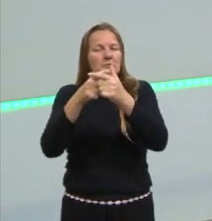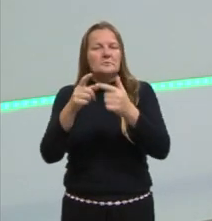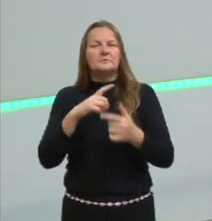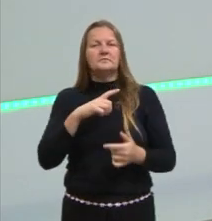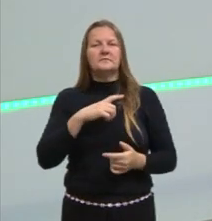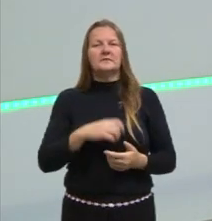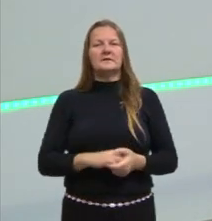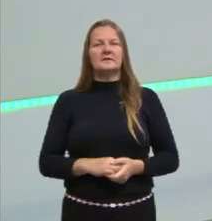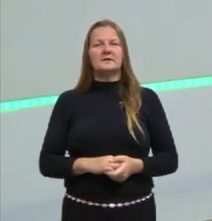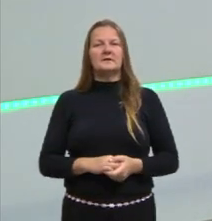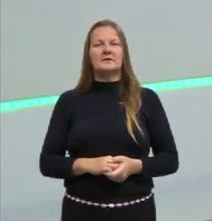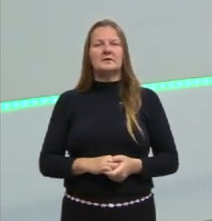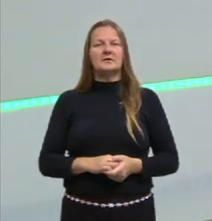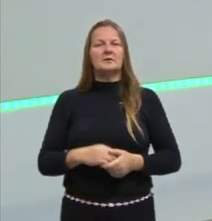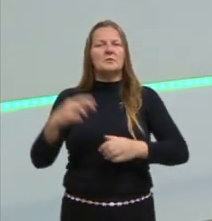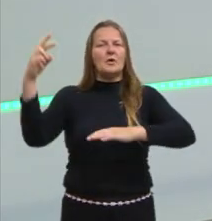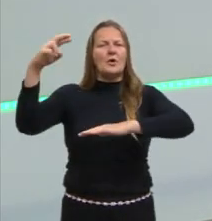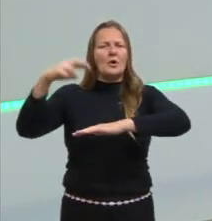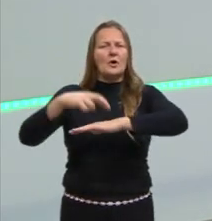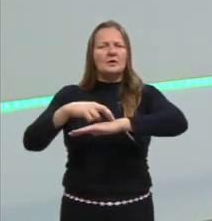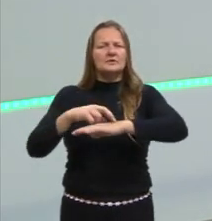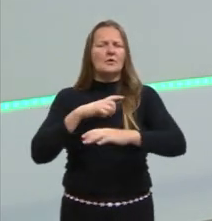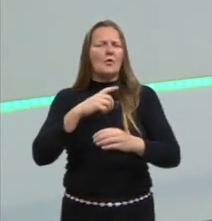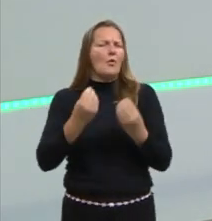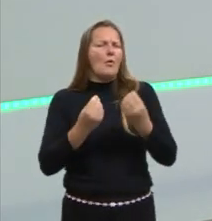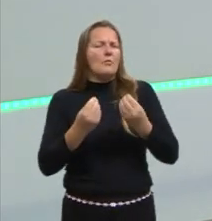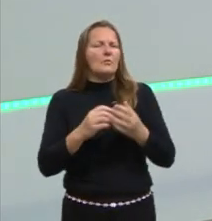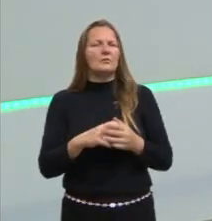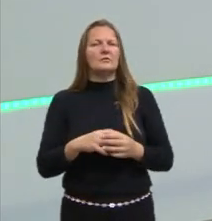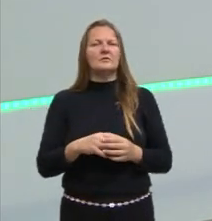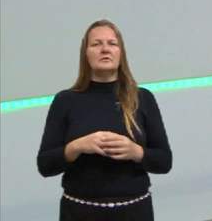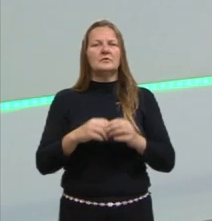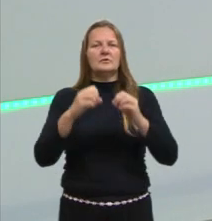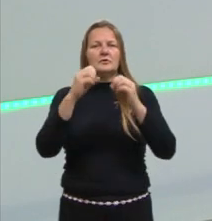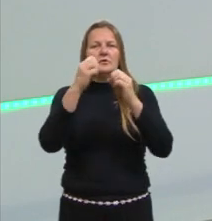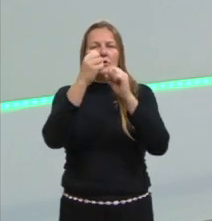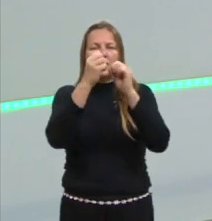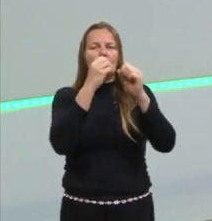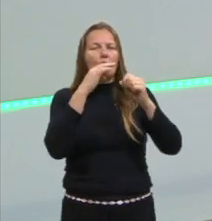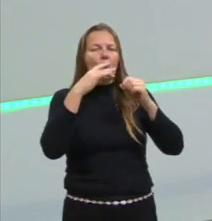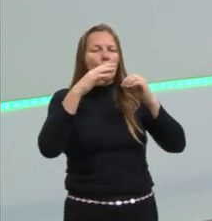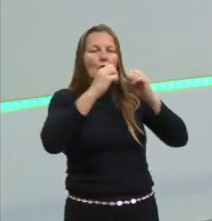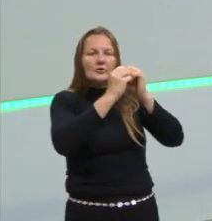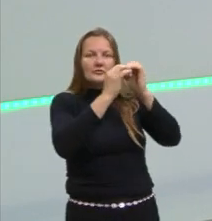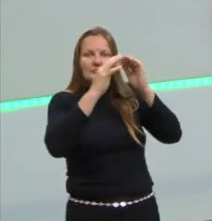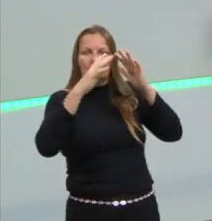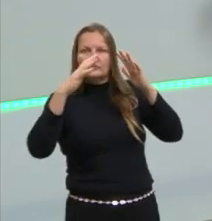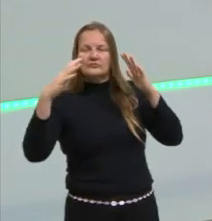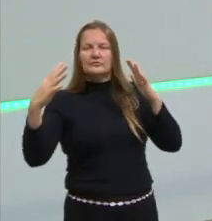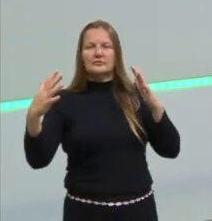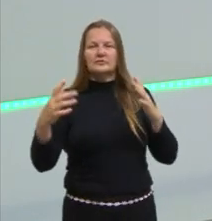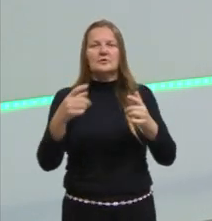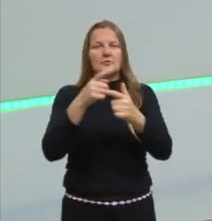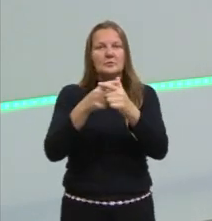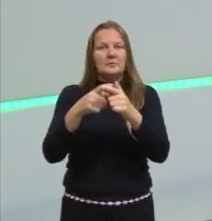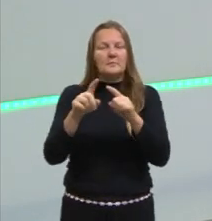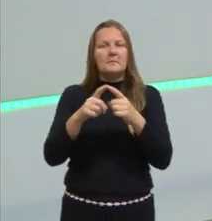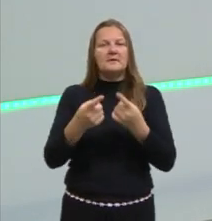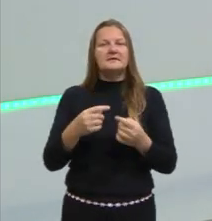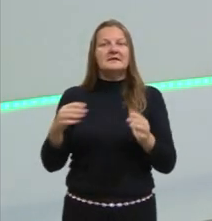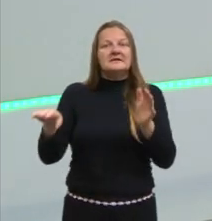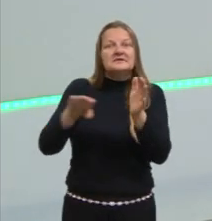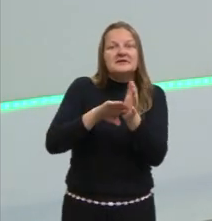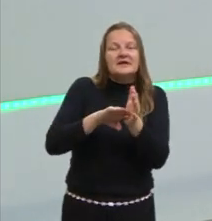o problema da radiação do corpo negro né o espectro né das cores esse era um dos problemas mas sempre quando a gente